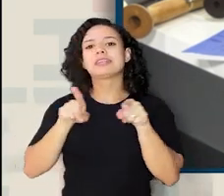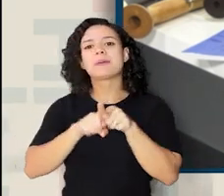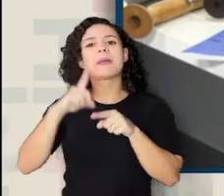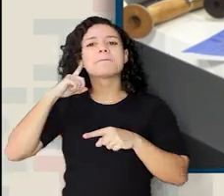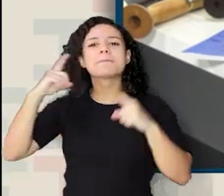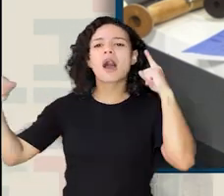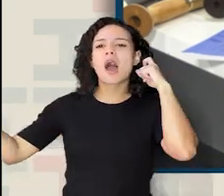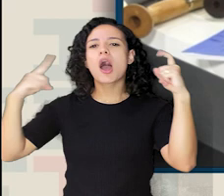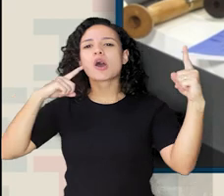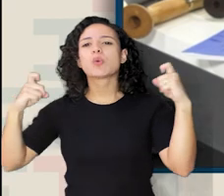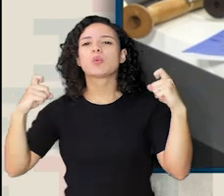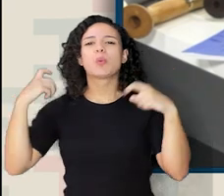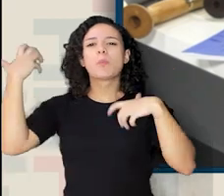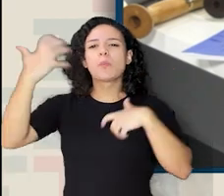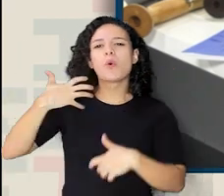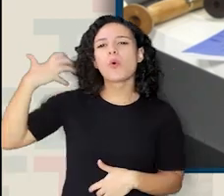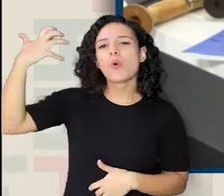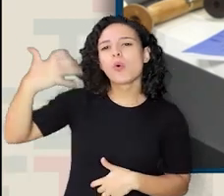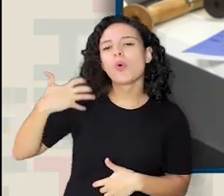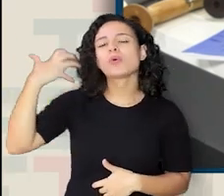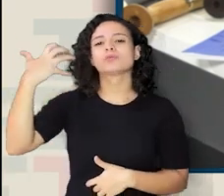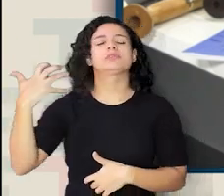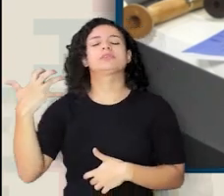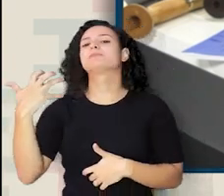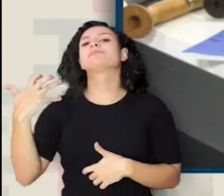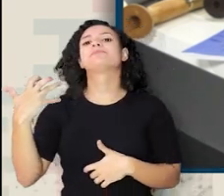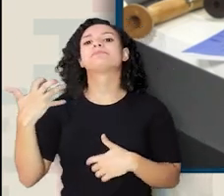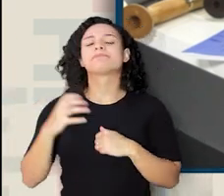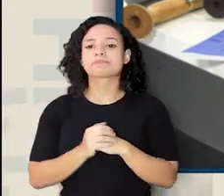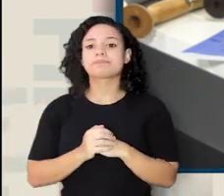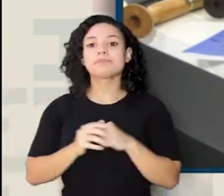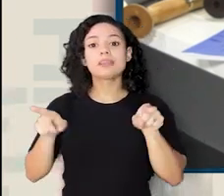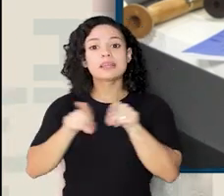de uma grande gama de sonoridade, musicalidade